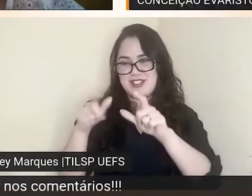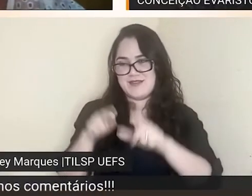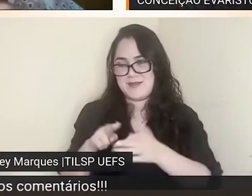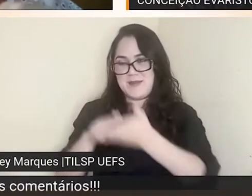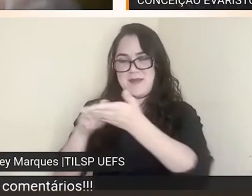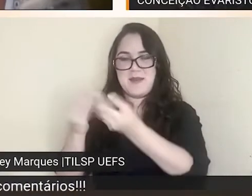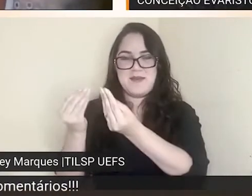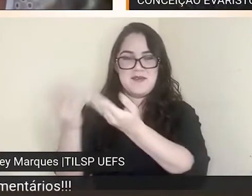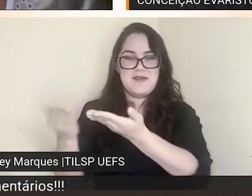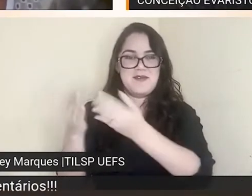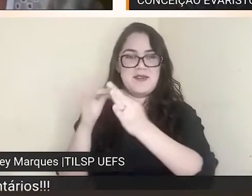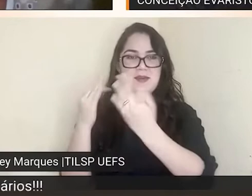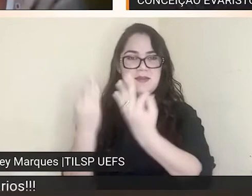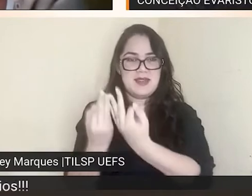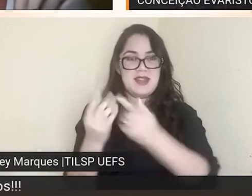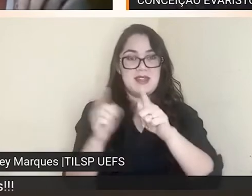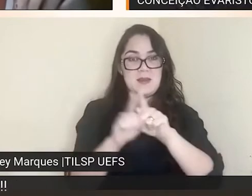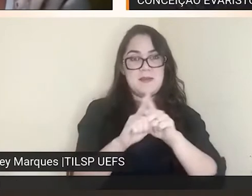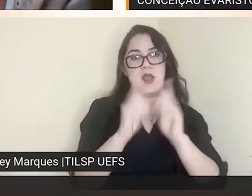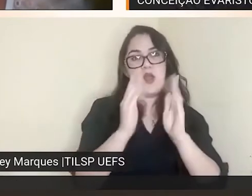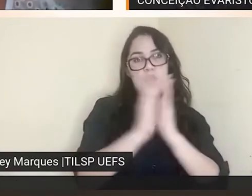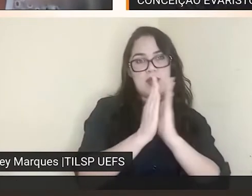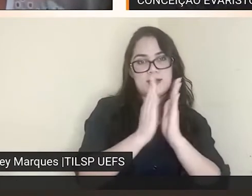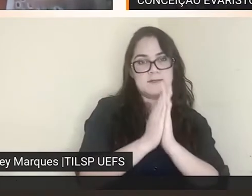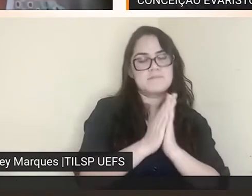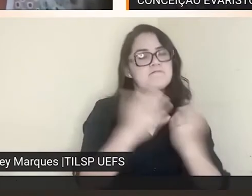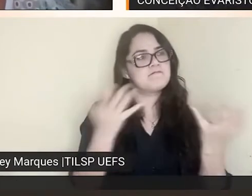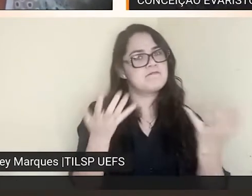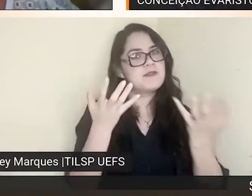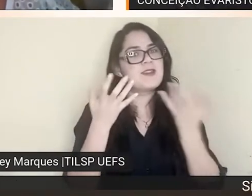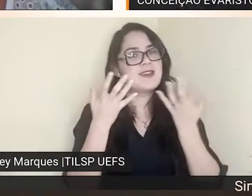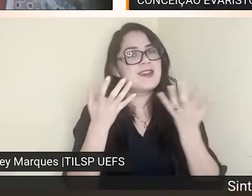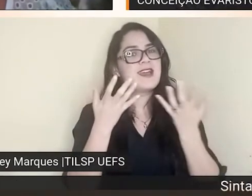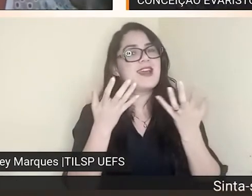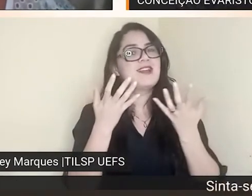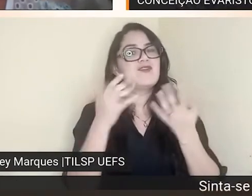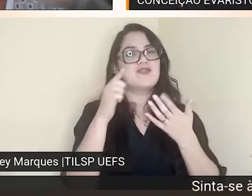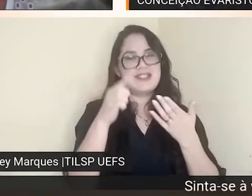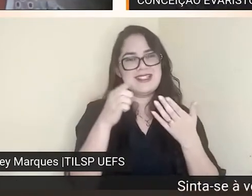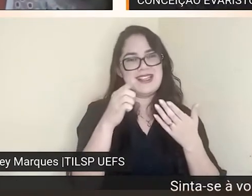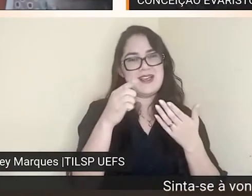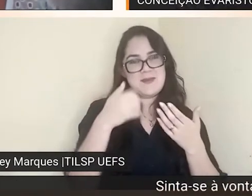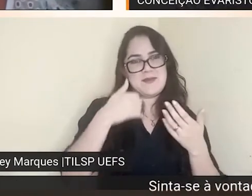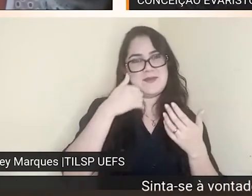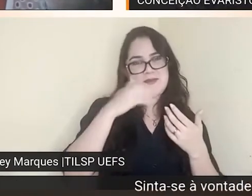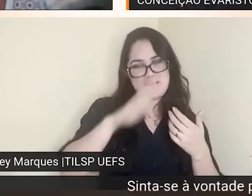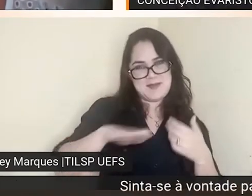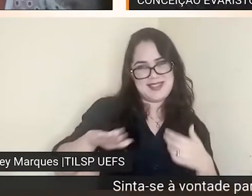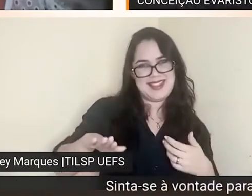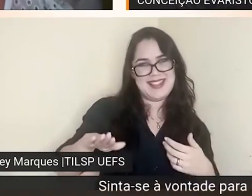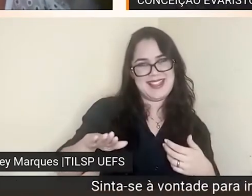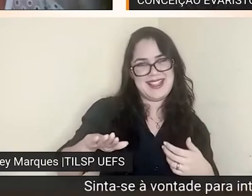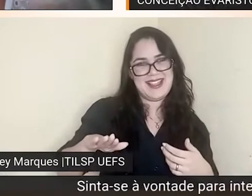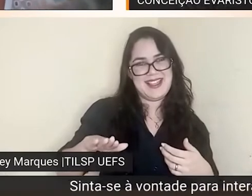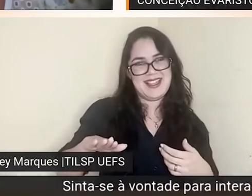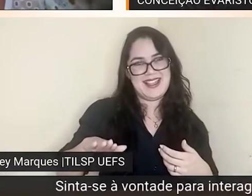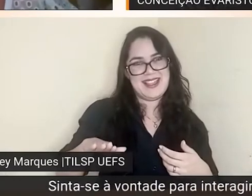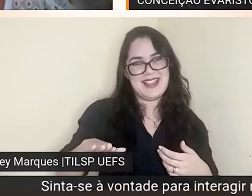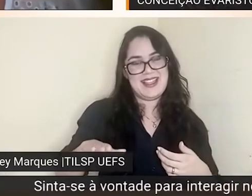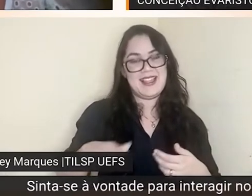né, ouvir de você, a partir desse teu depoimento, né, de uma menina que você diz assim, ó, menina dona de uma